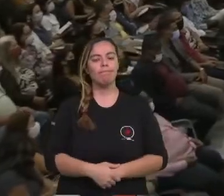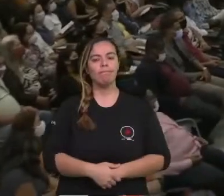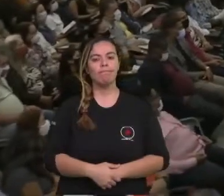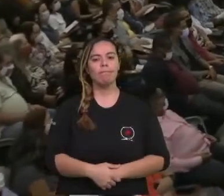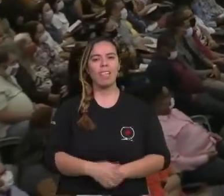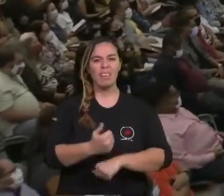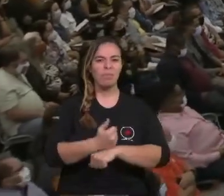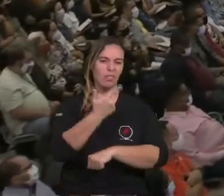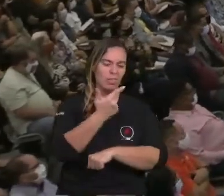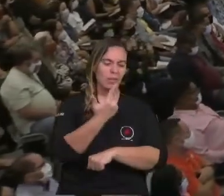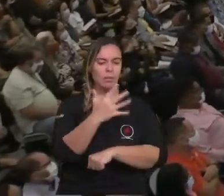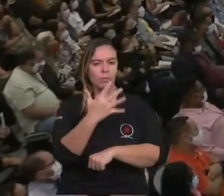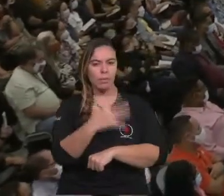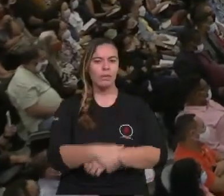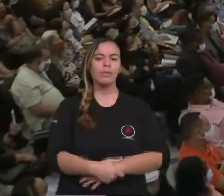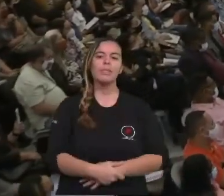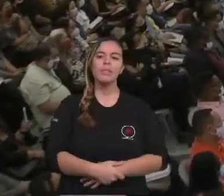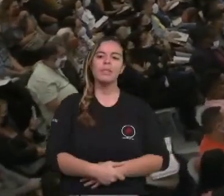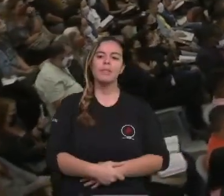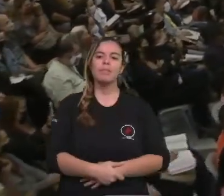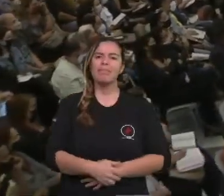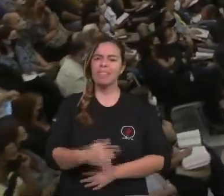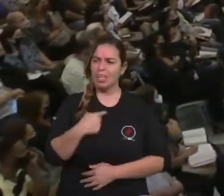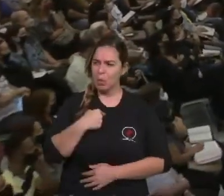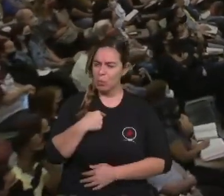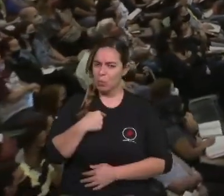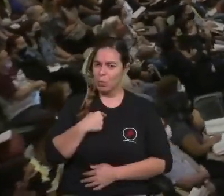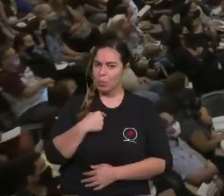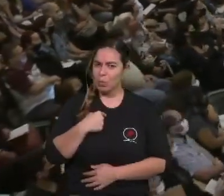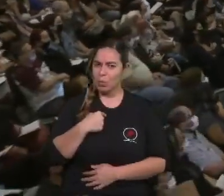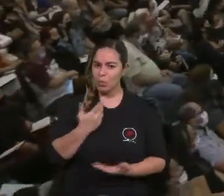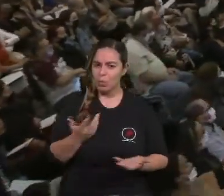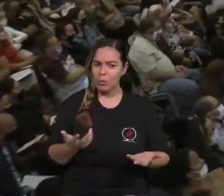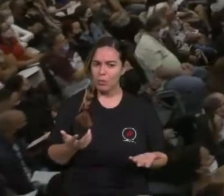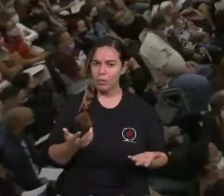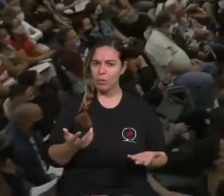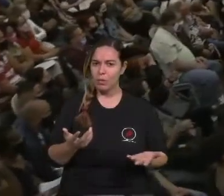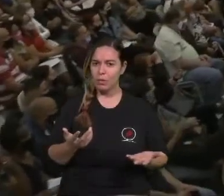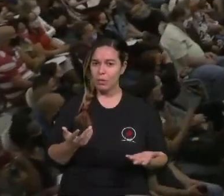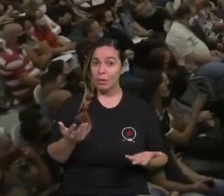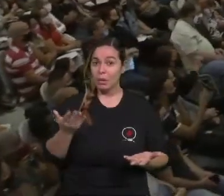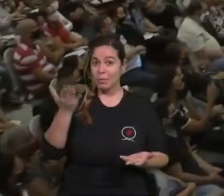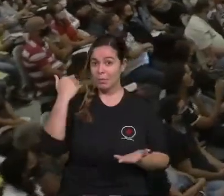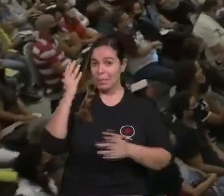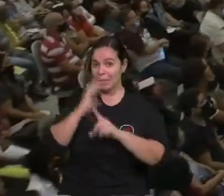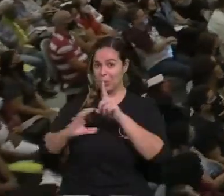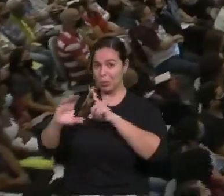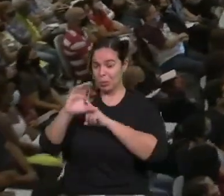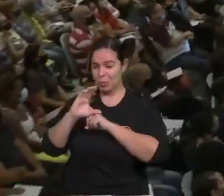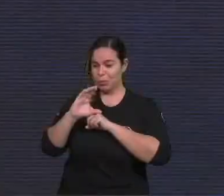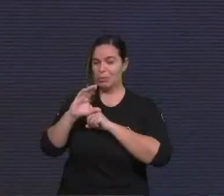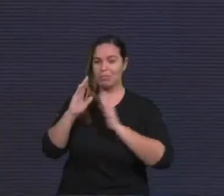Aí perto de meio-dia, sabe como é que você fala? Eu? O que era uma afirmação à noite...